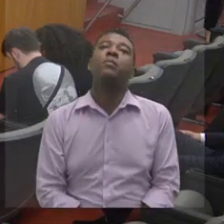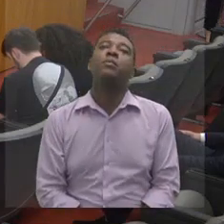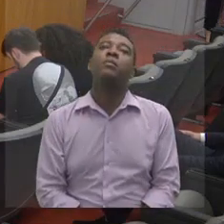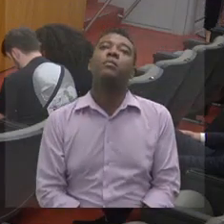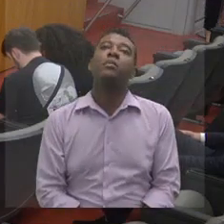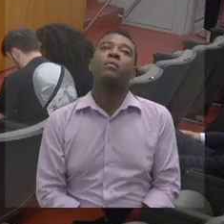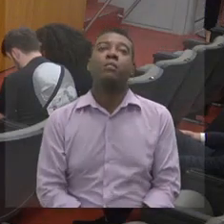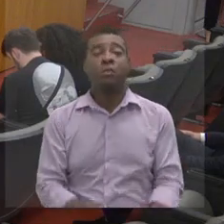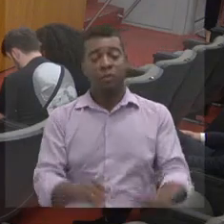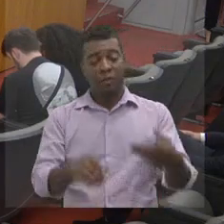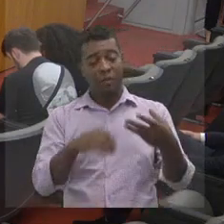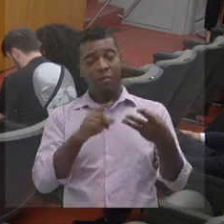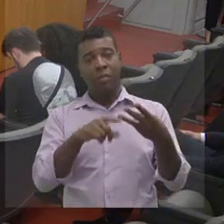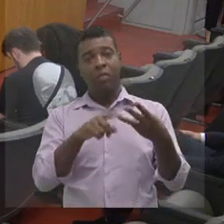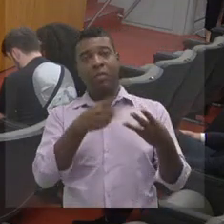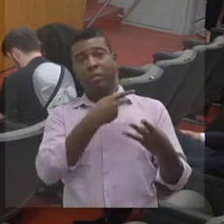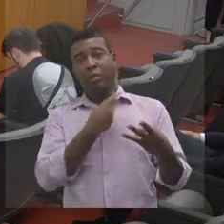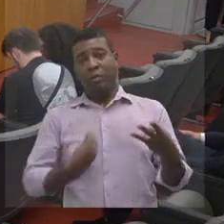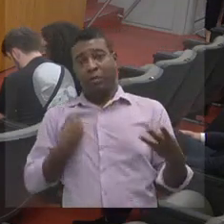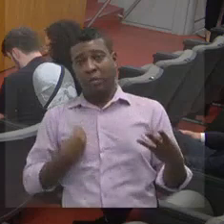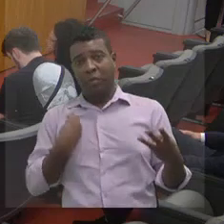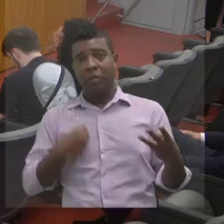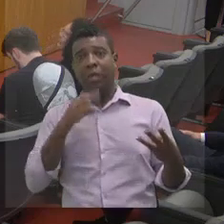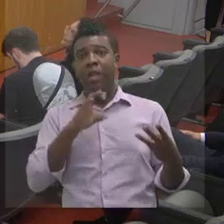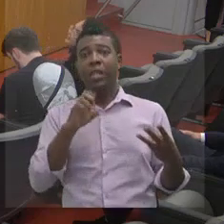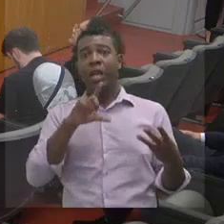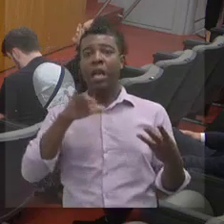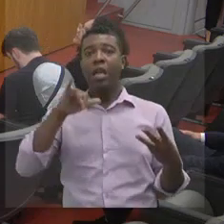presente conosco também Deputado Celine